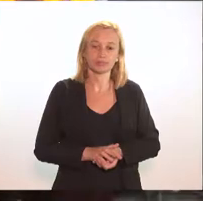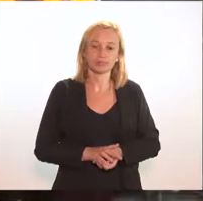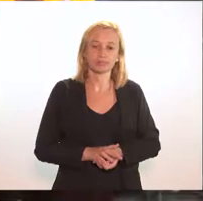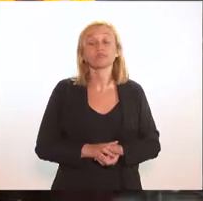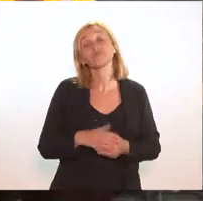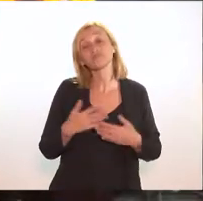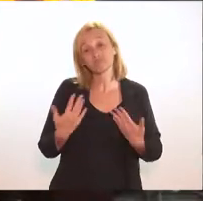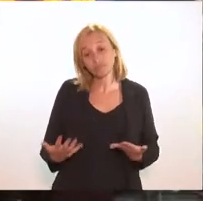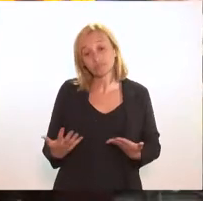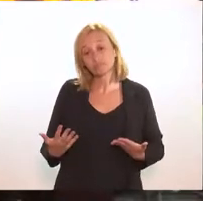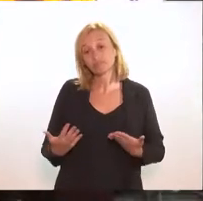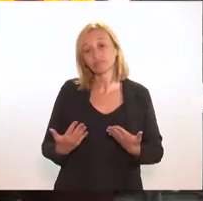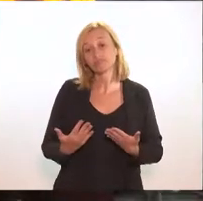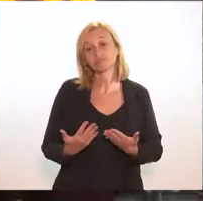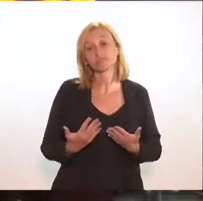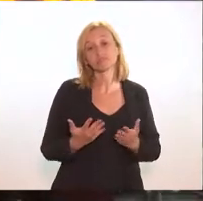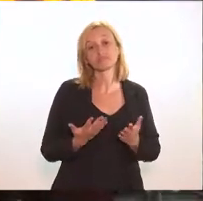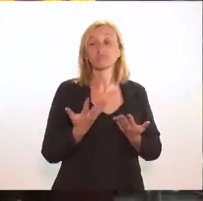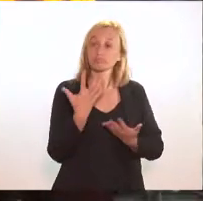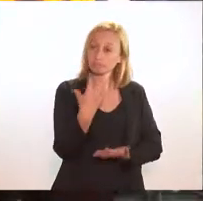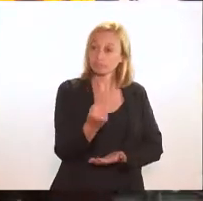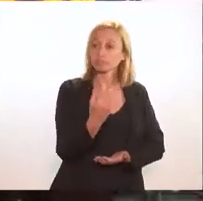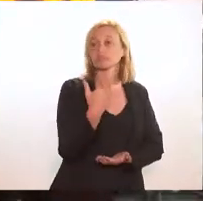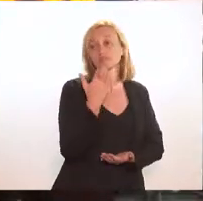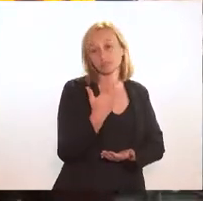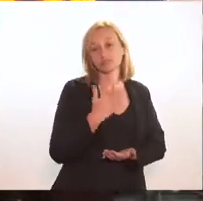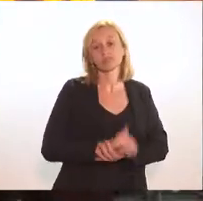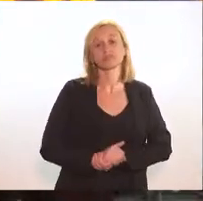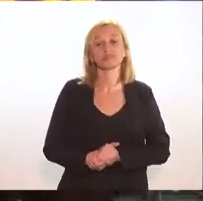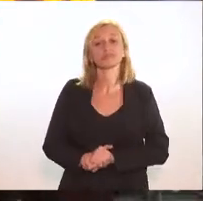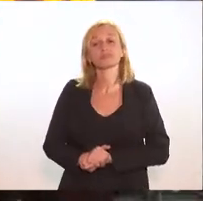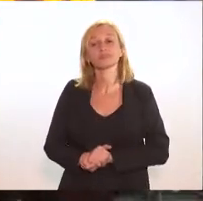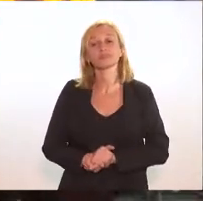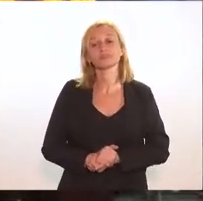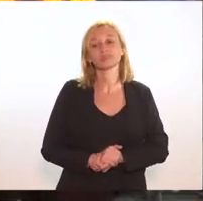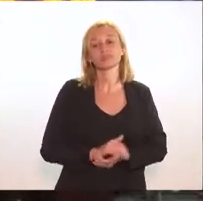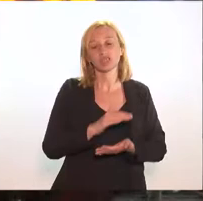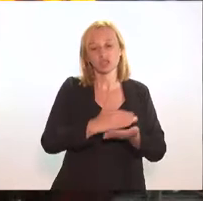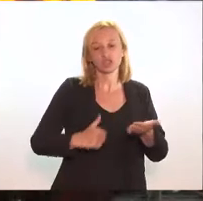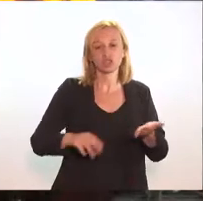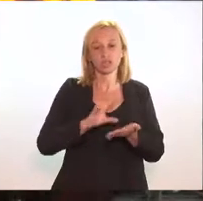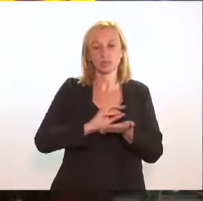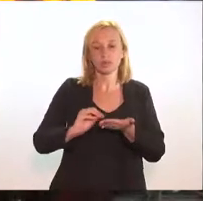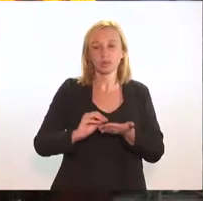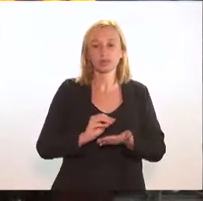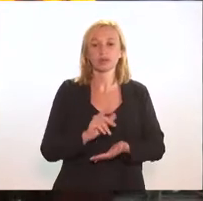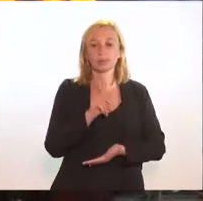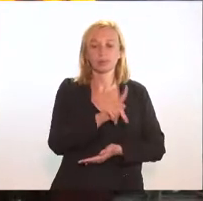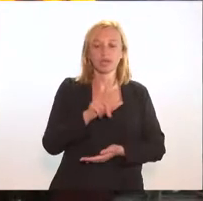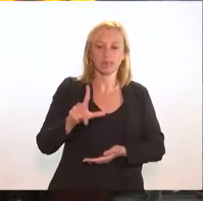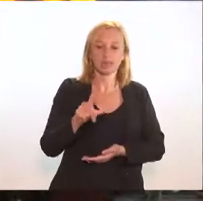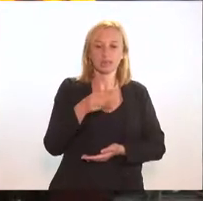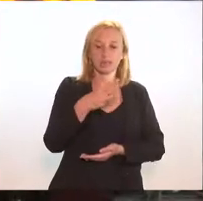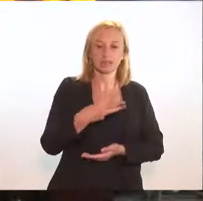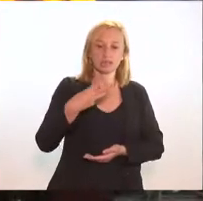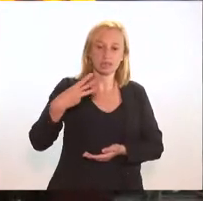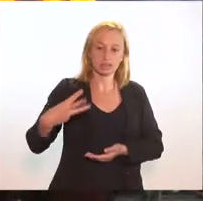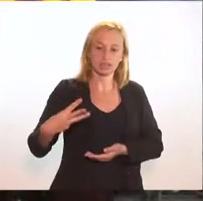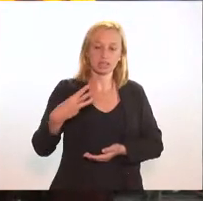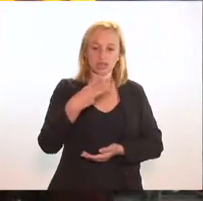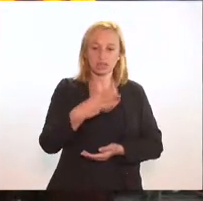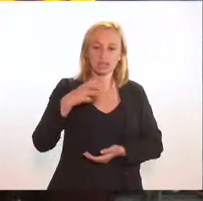Então, a presidência defere o pedido de Vossa Excelência, está retirado de pauta PL 3335